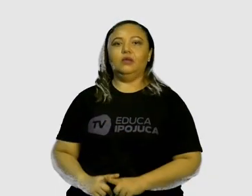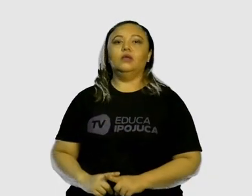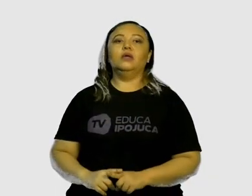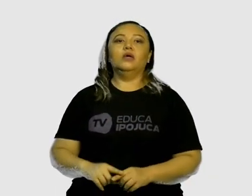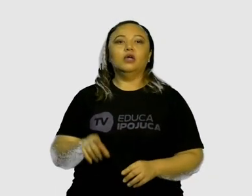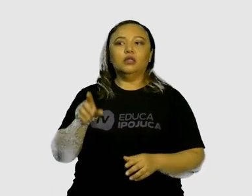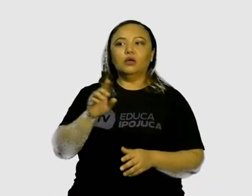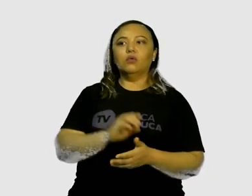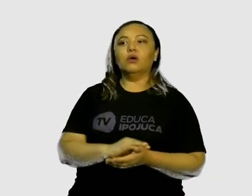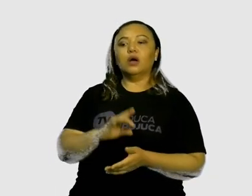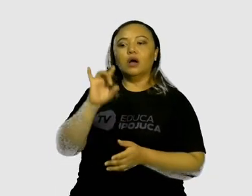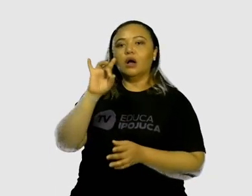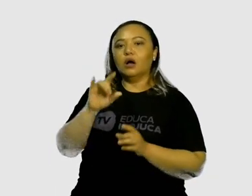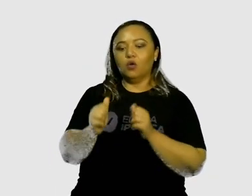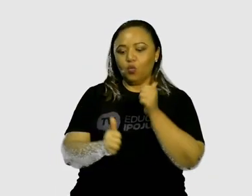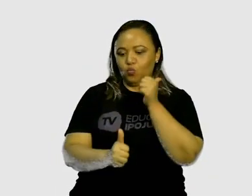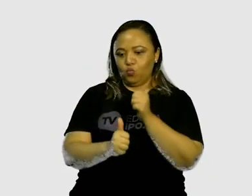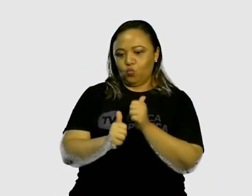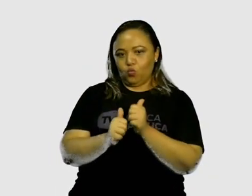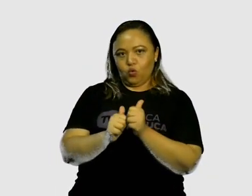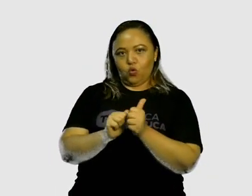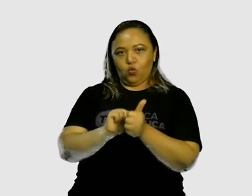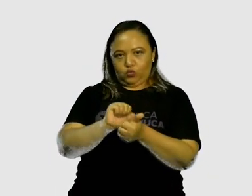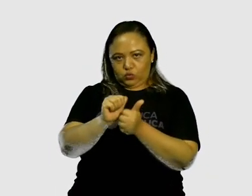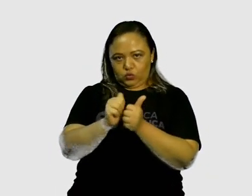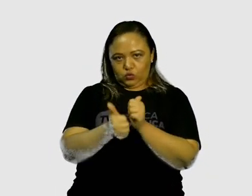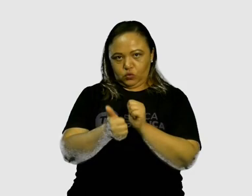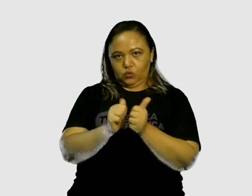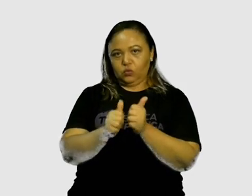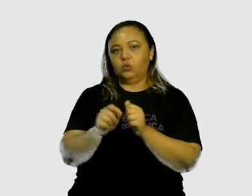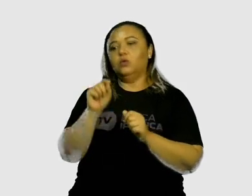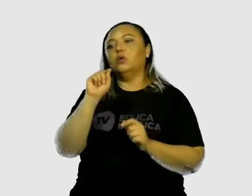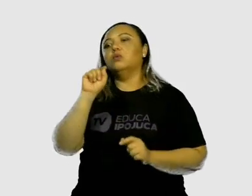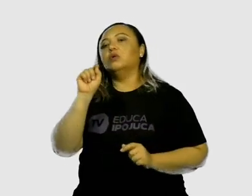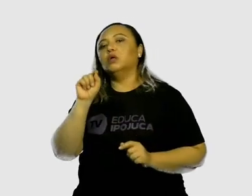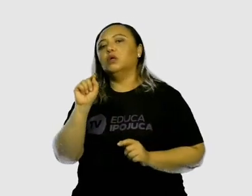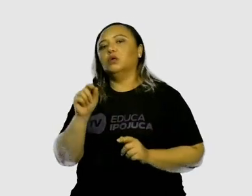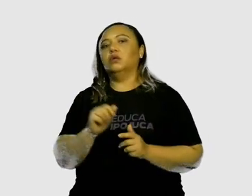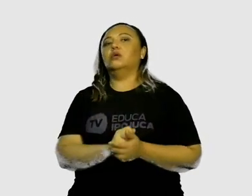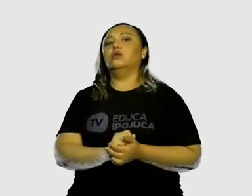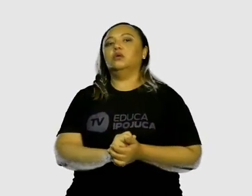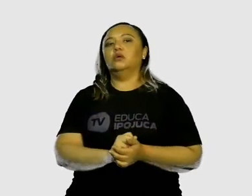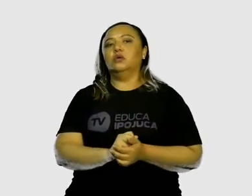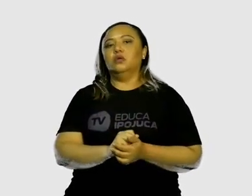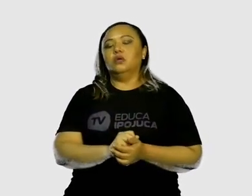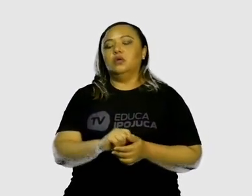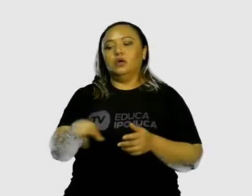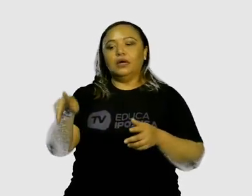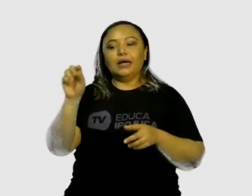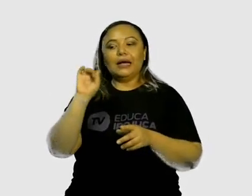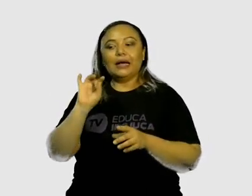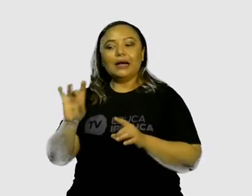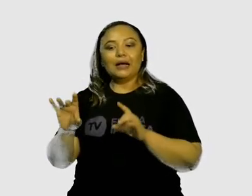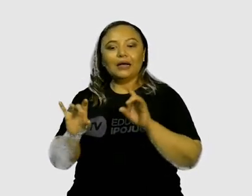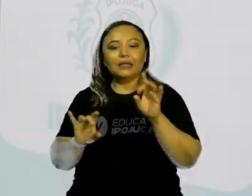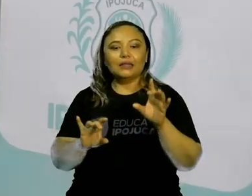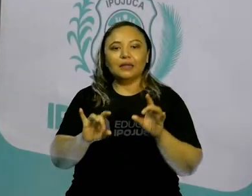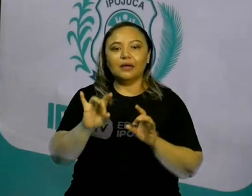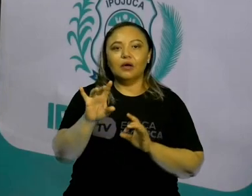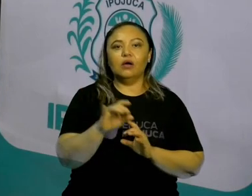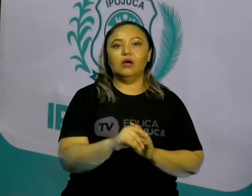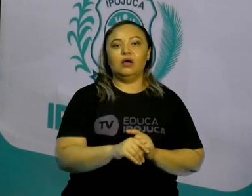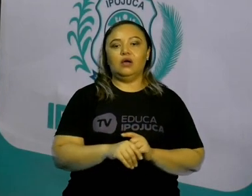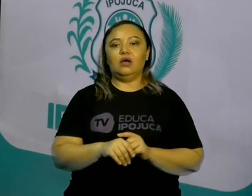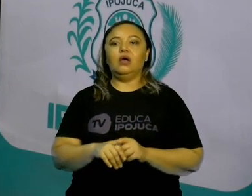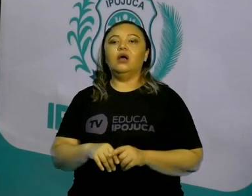vai perguntar a chance de acertar uma banana naquela etapa. Ou seja, vai ter um número de quadros